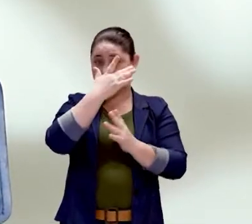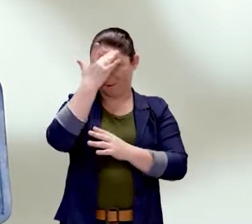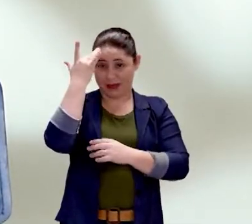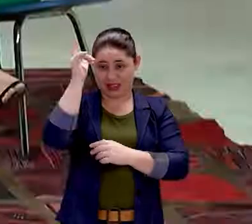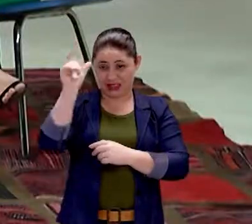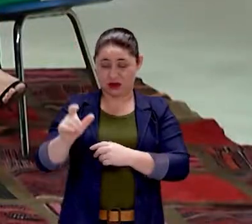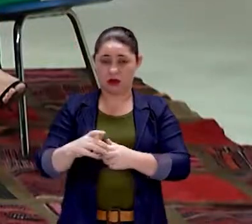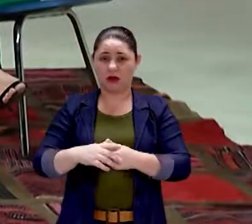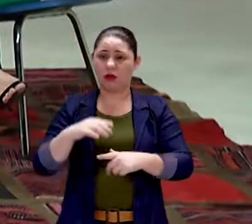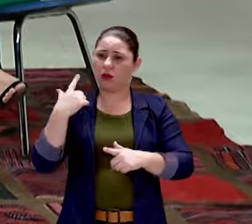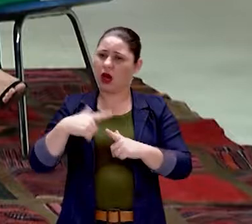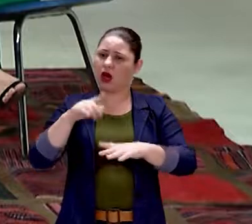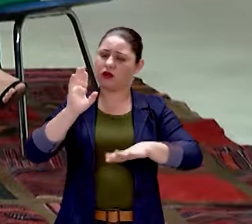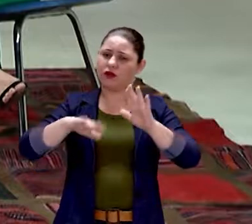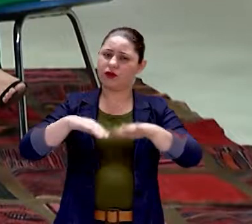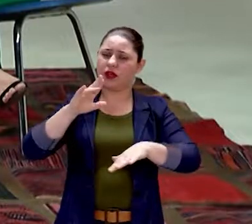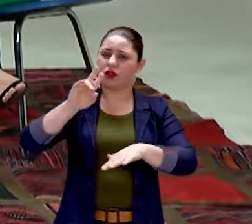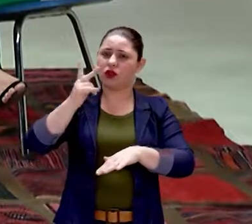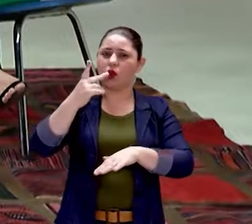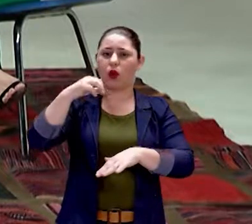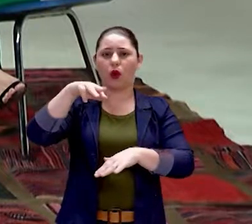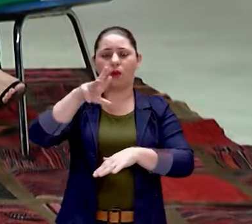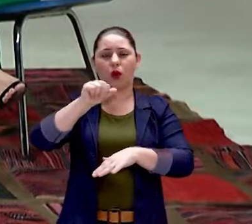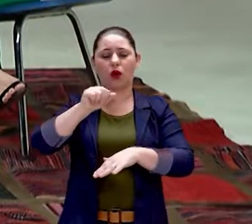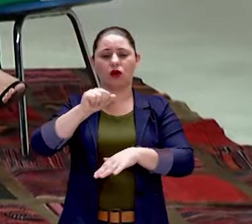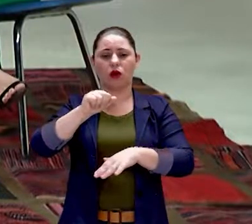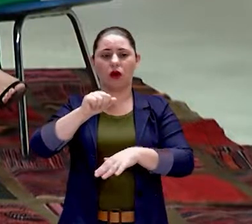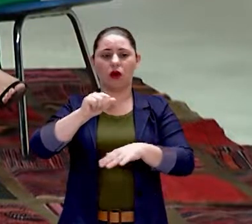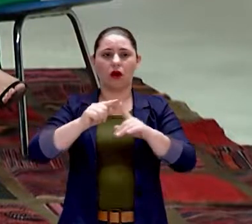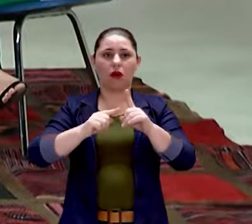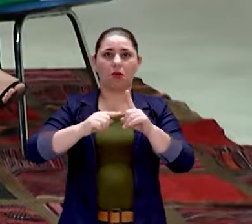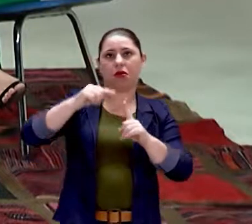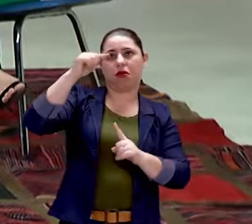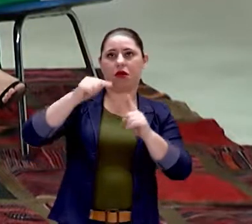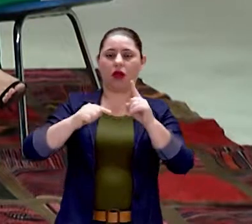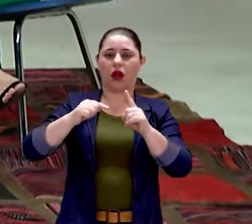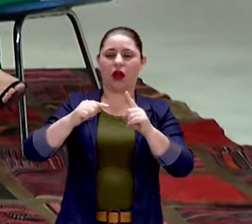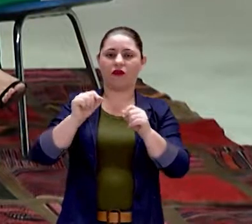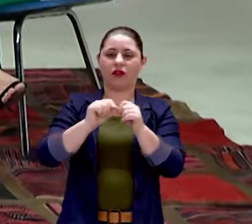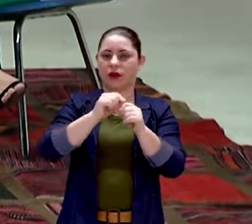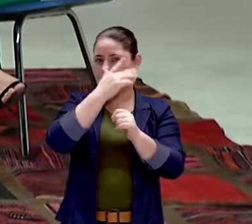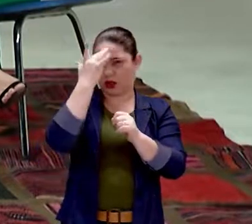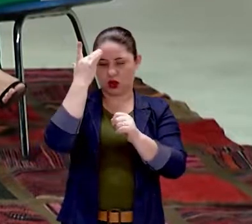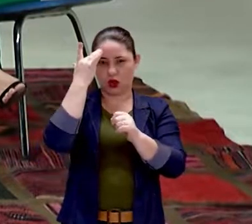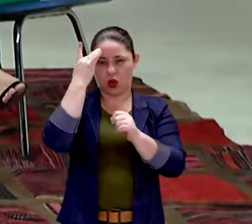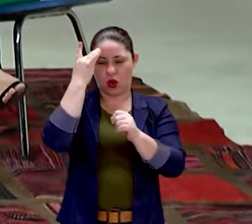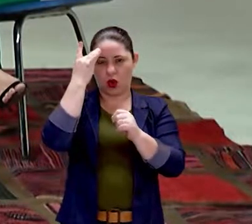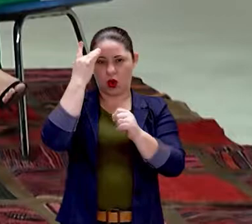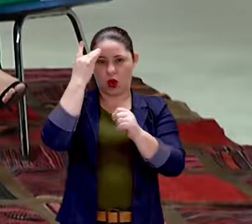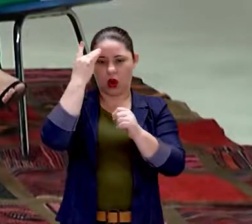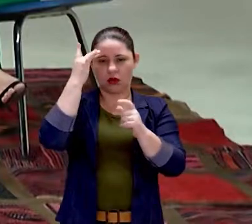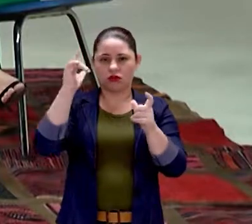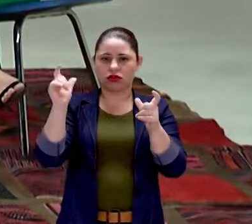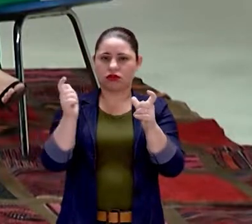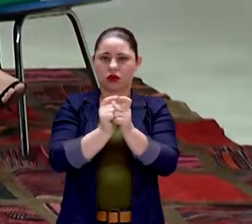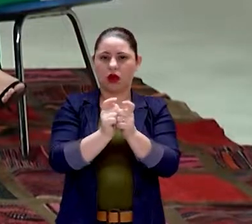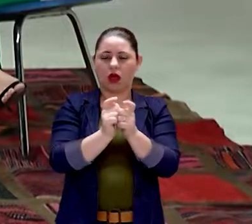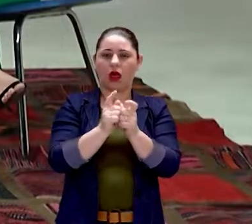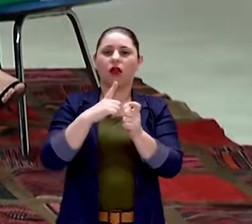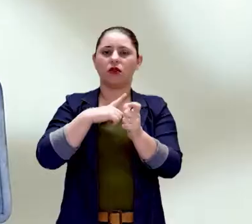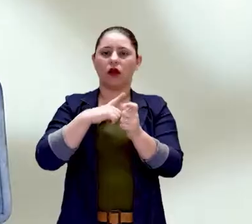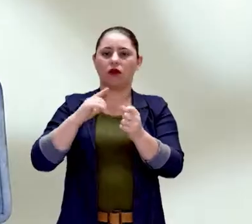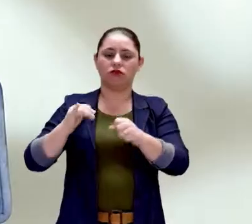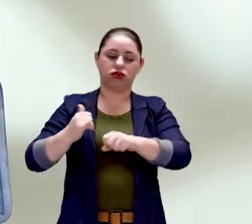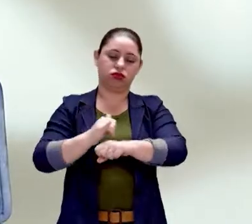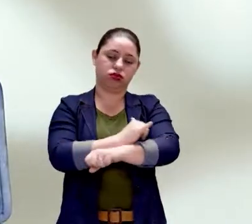atleta. Porque às vezes ele tem algum hormônio desregulado que faz com que ele não ganhe massa, que faz com que ele acumule